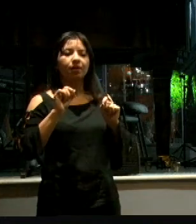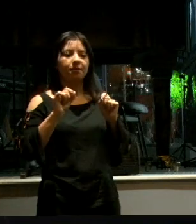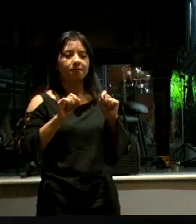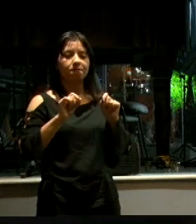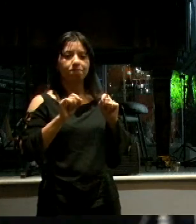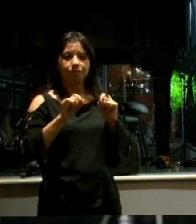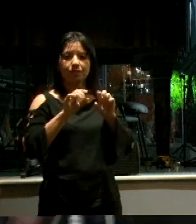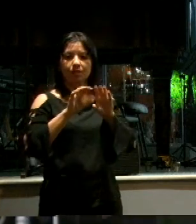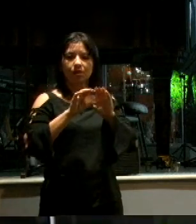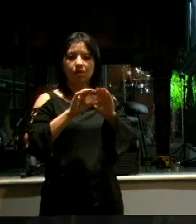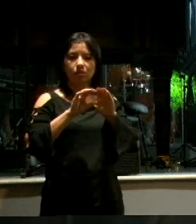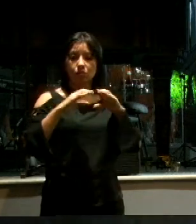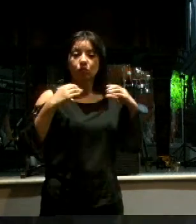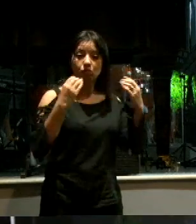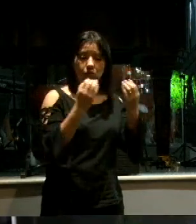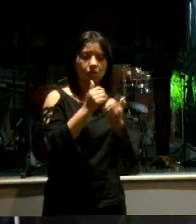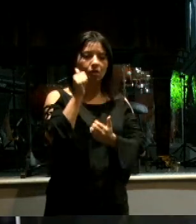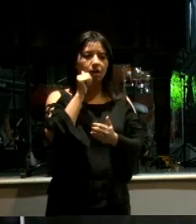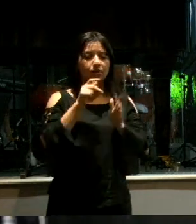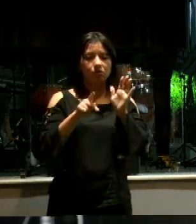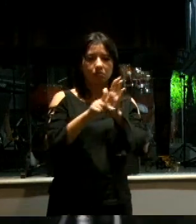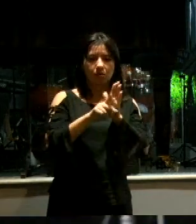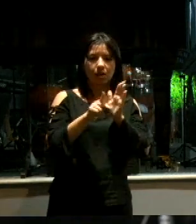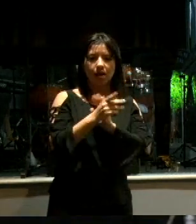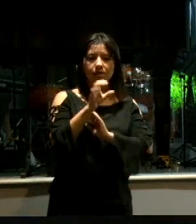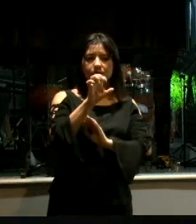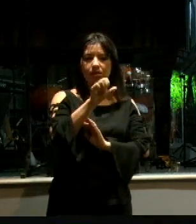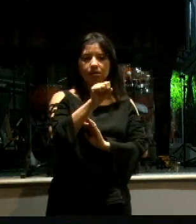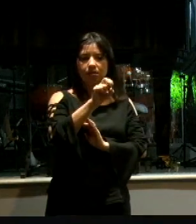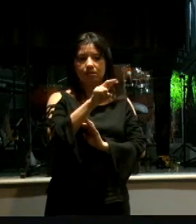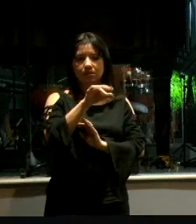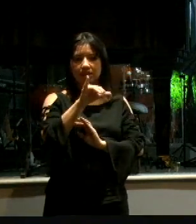o evento Essência, cujo tema é o amor perfeito,